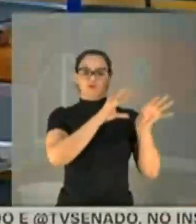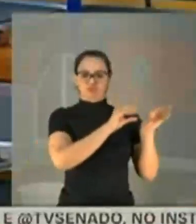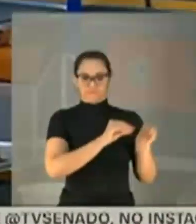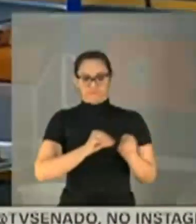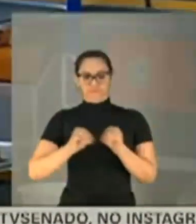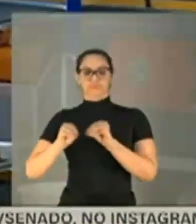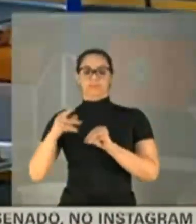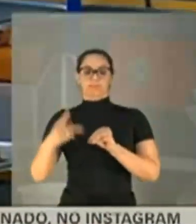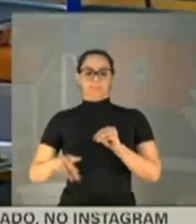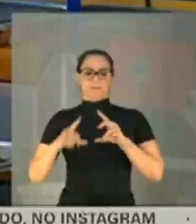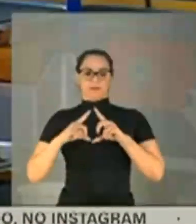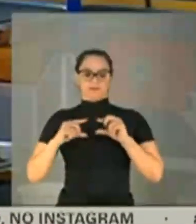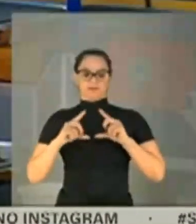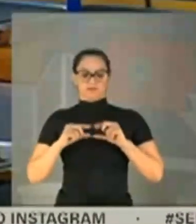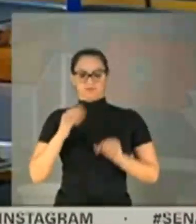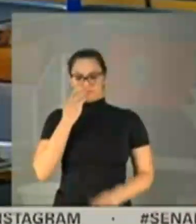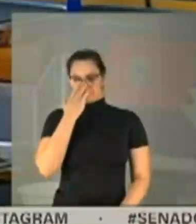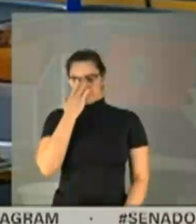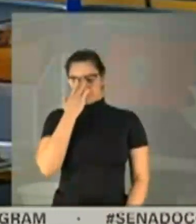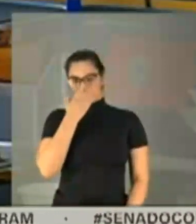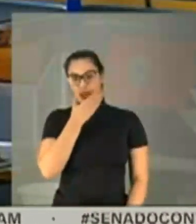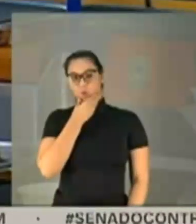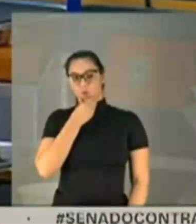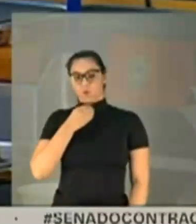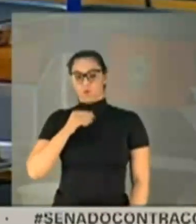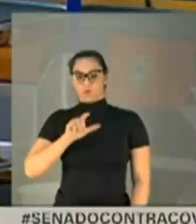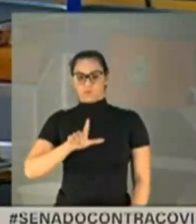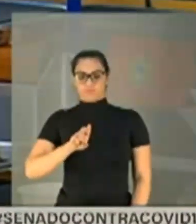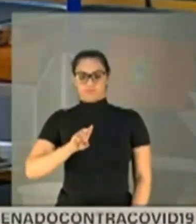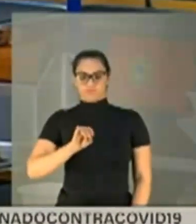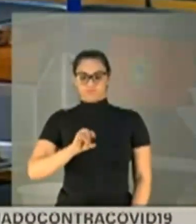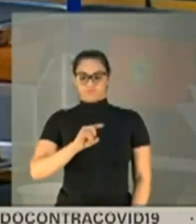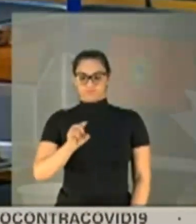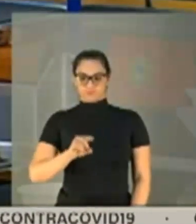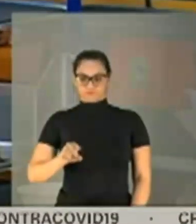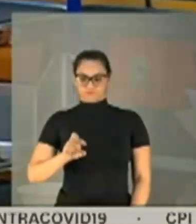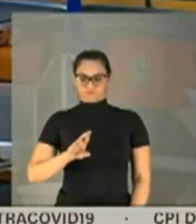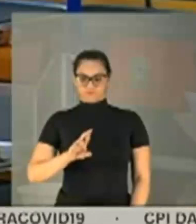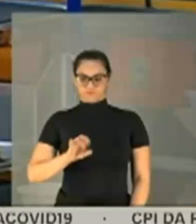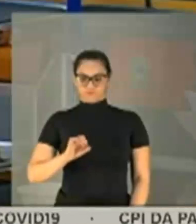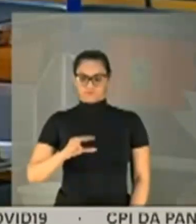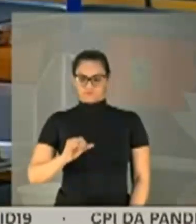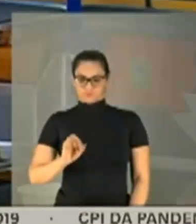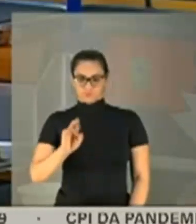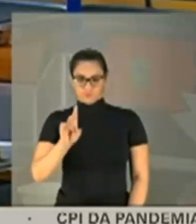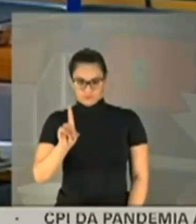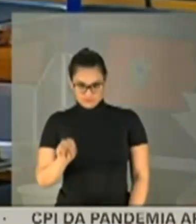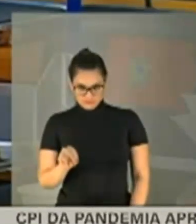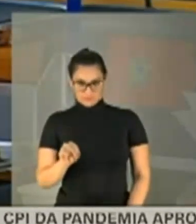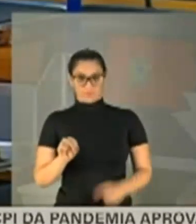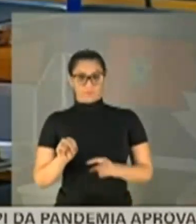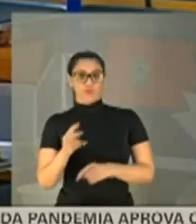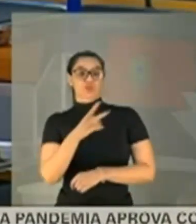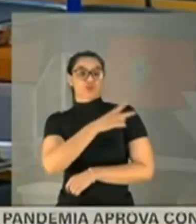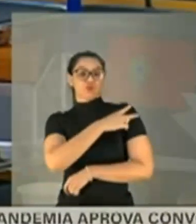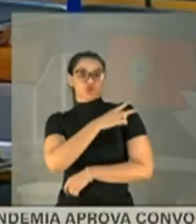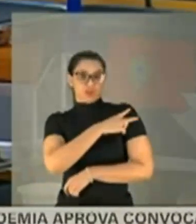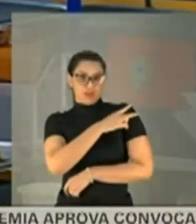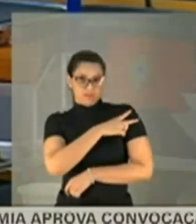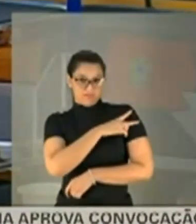transição. O senhor Luiz Ricardo Miranda é o chefe da divisão de